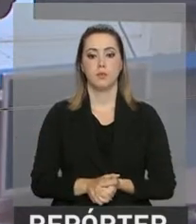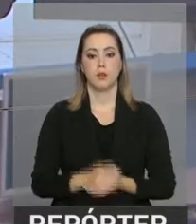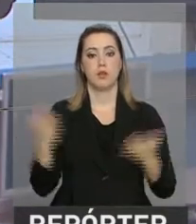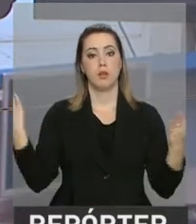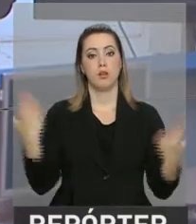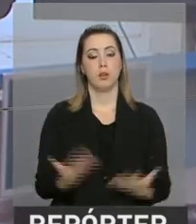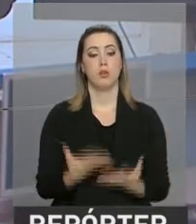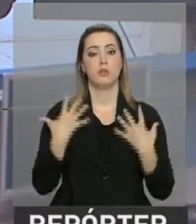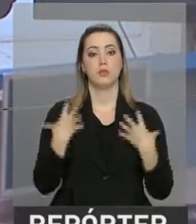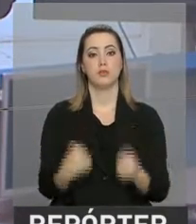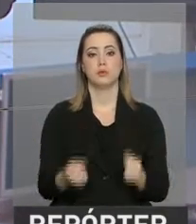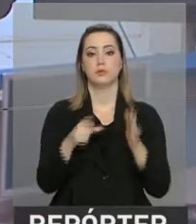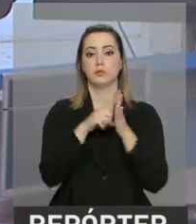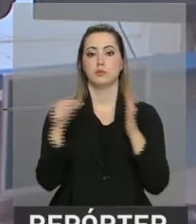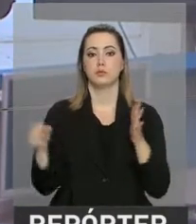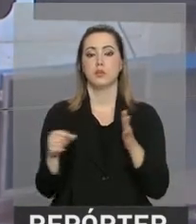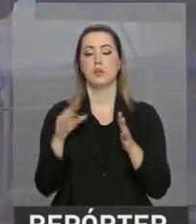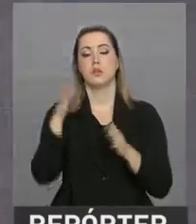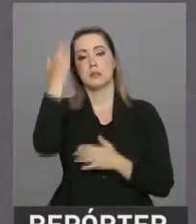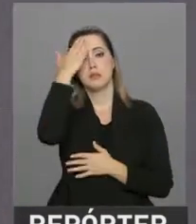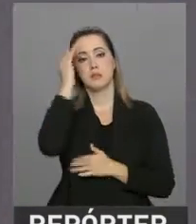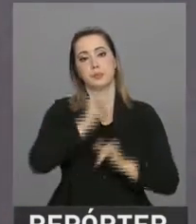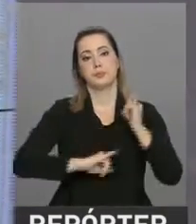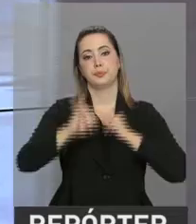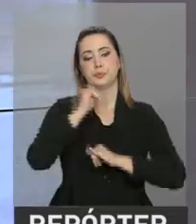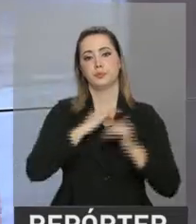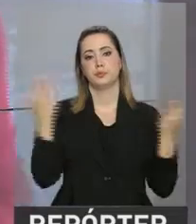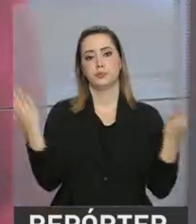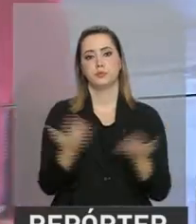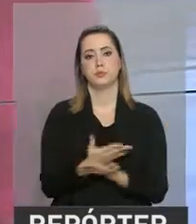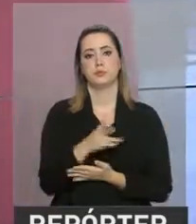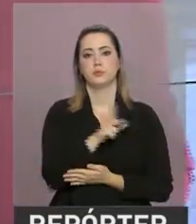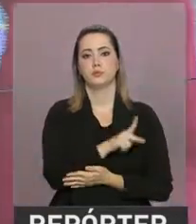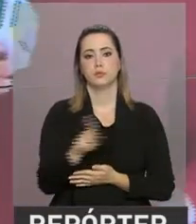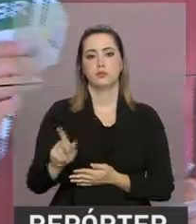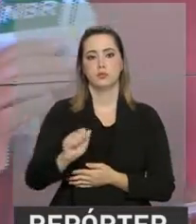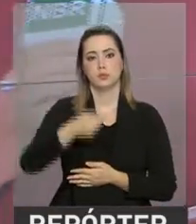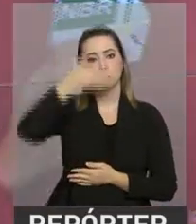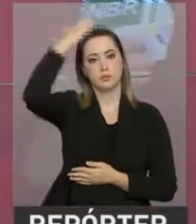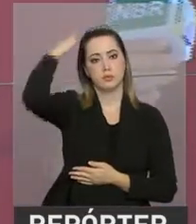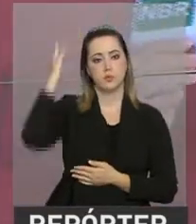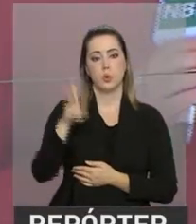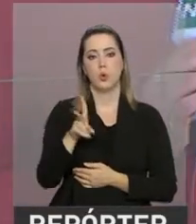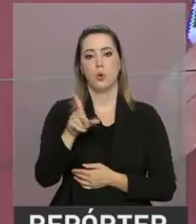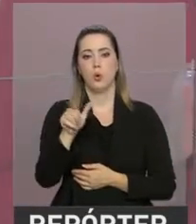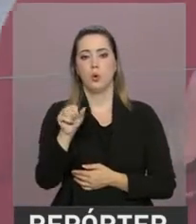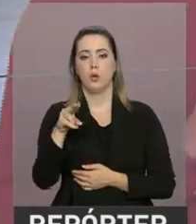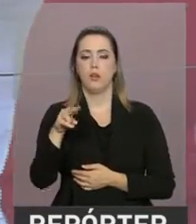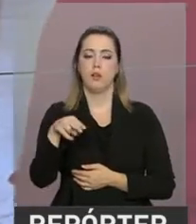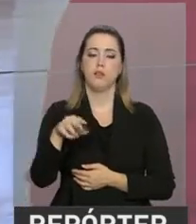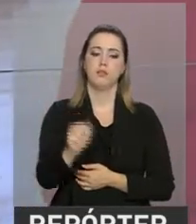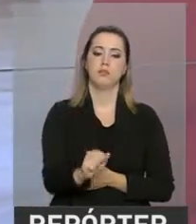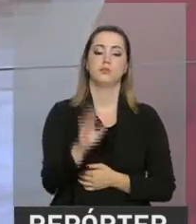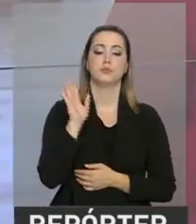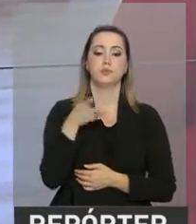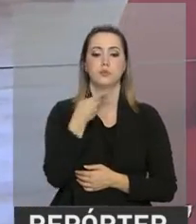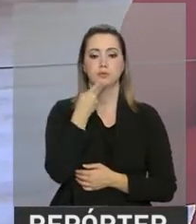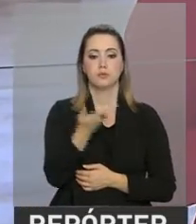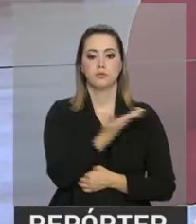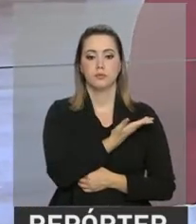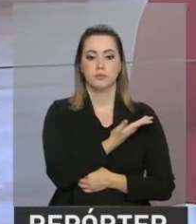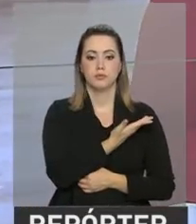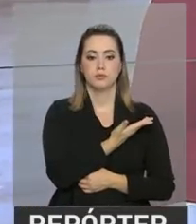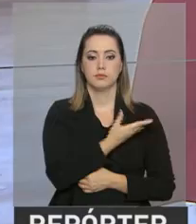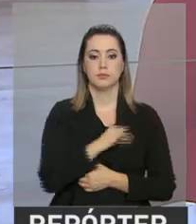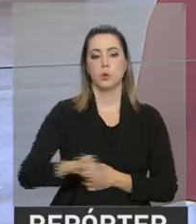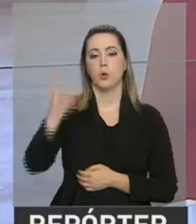agora vamos ao Palácio do Planalto saber as informações sobre o Dia do Presidente com a repórter Luana Karen, que já está aqui comigo. Boa tarde, Luana. Olá,